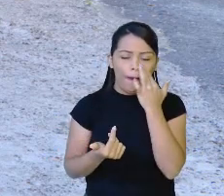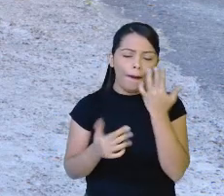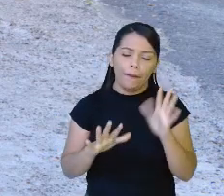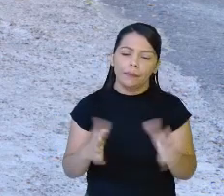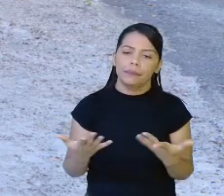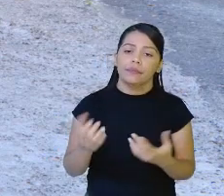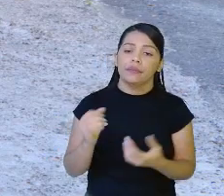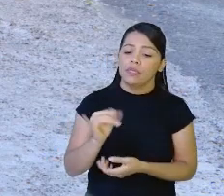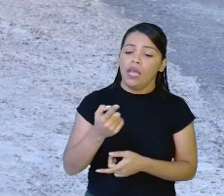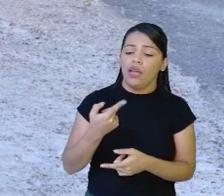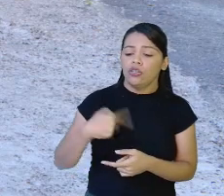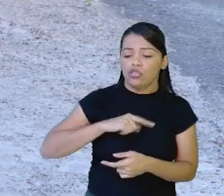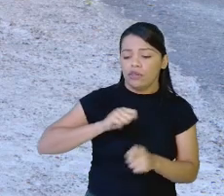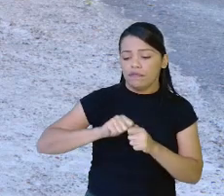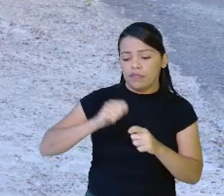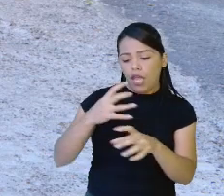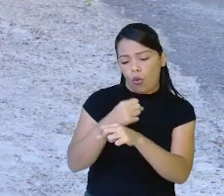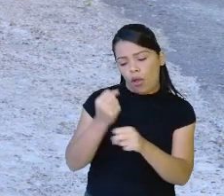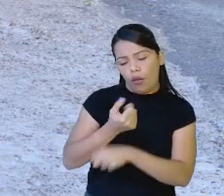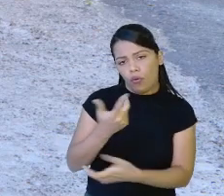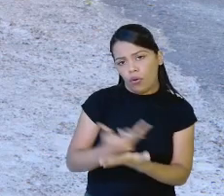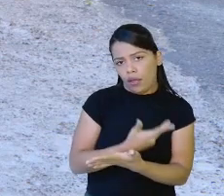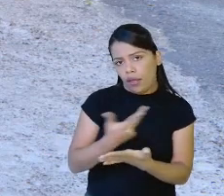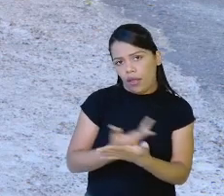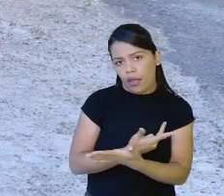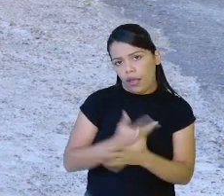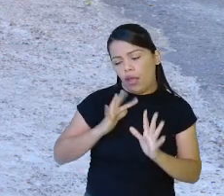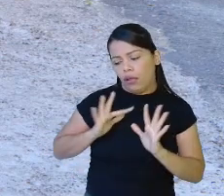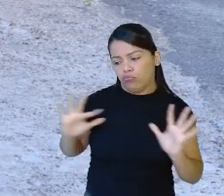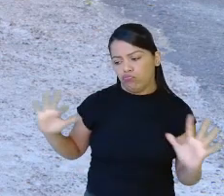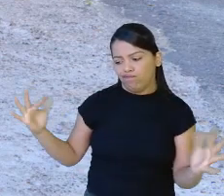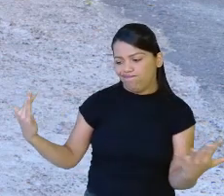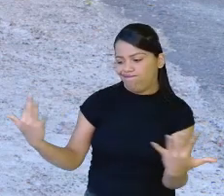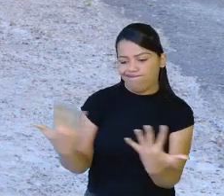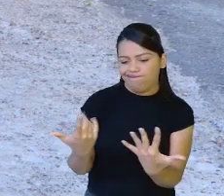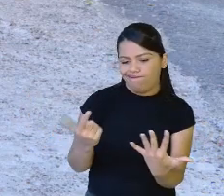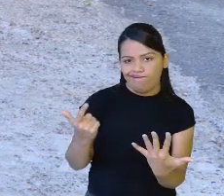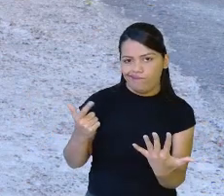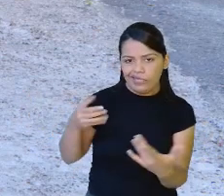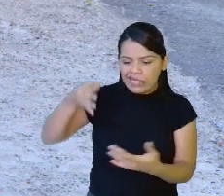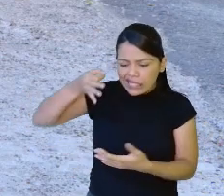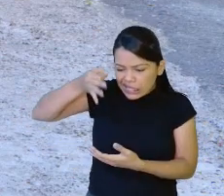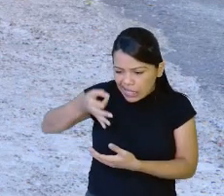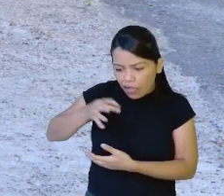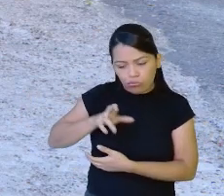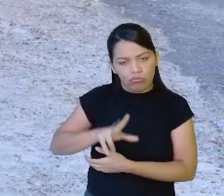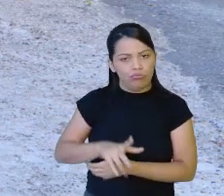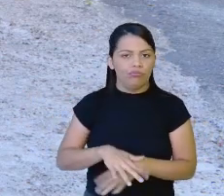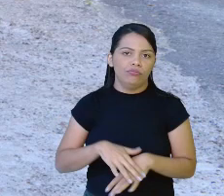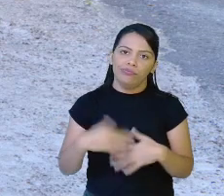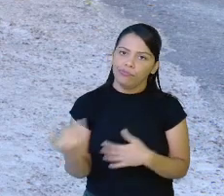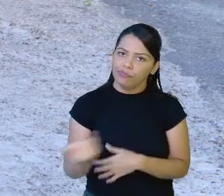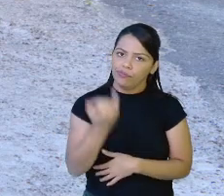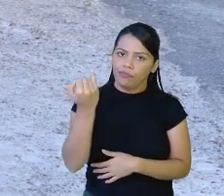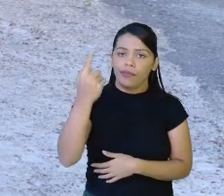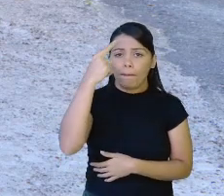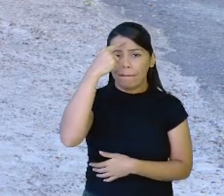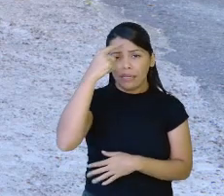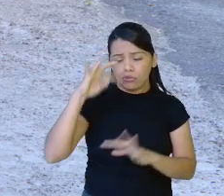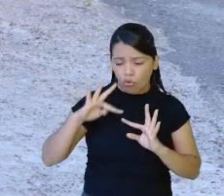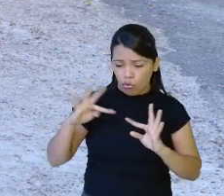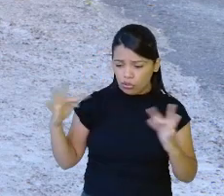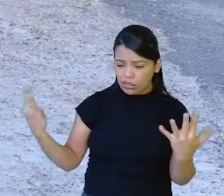esse cálculo errado, a construção dessas grades aí não vai ser adequada, tá? Importantíssimo. Pensou em